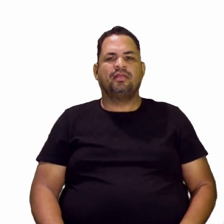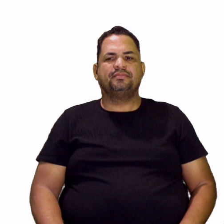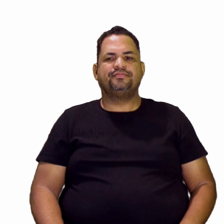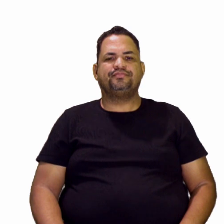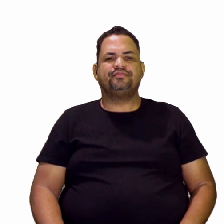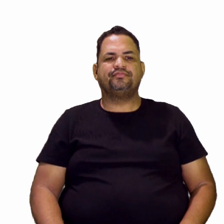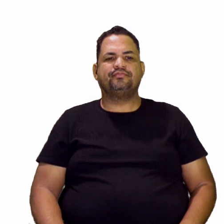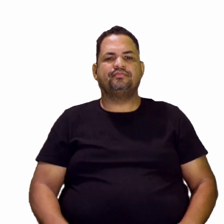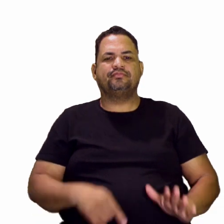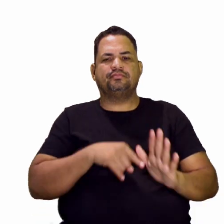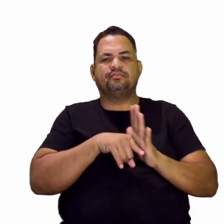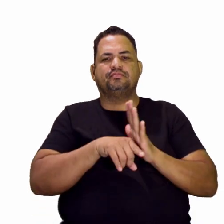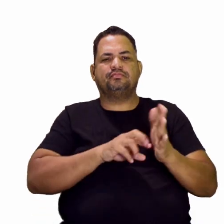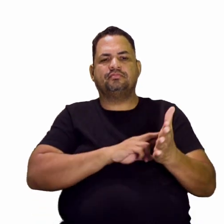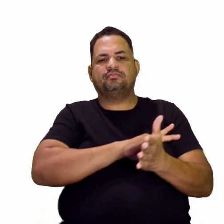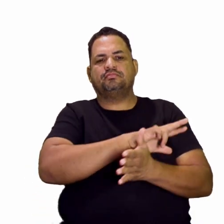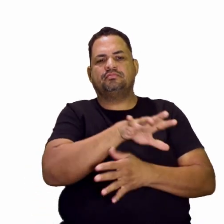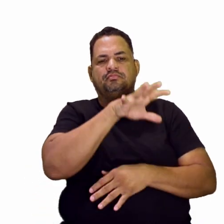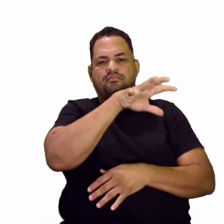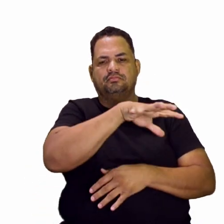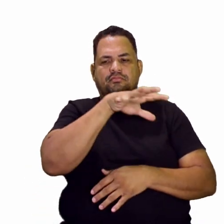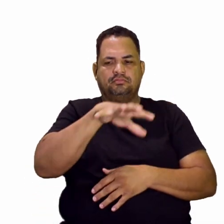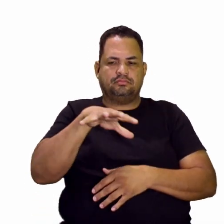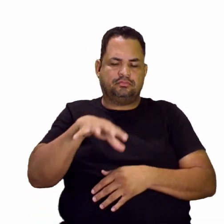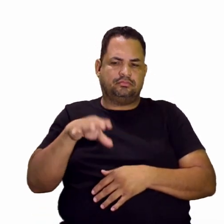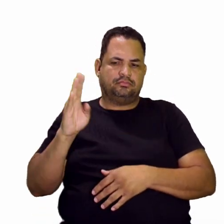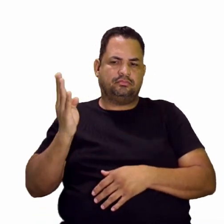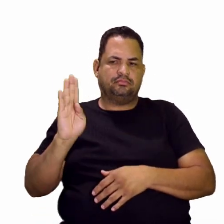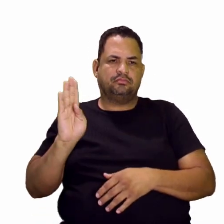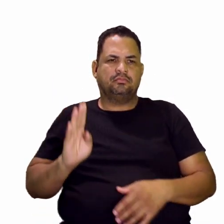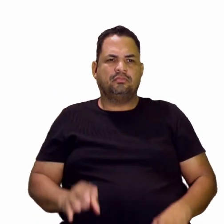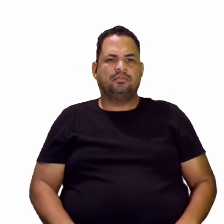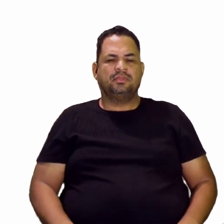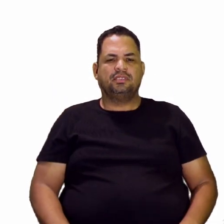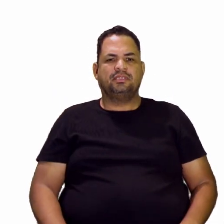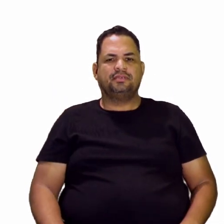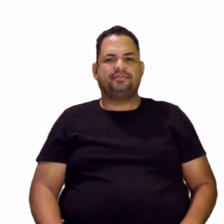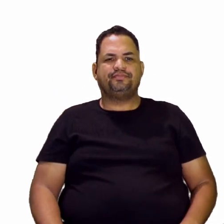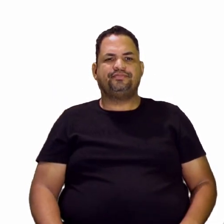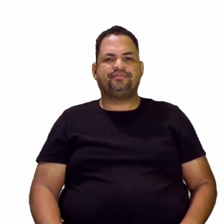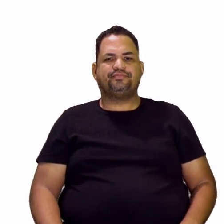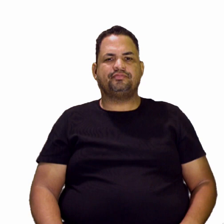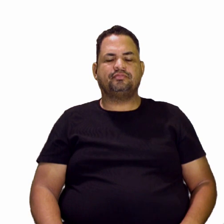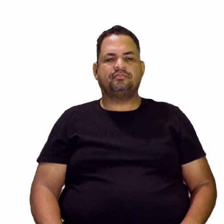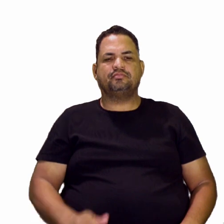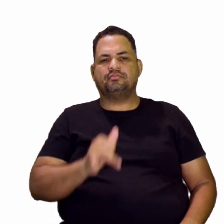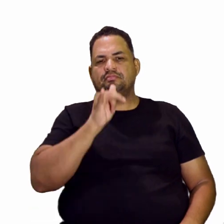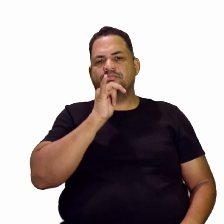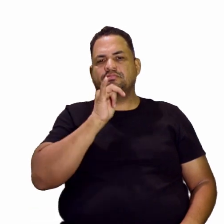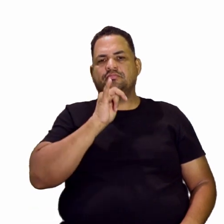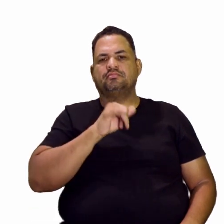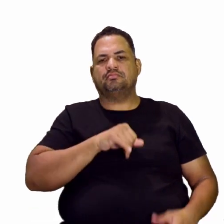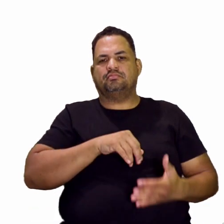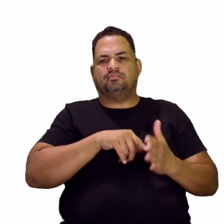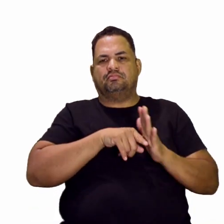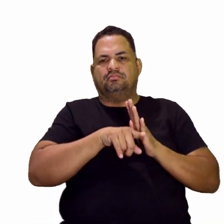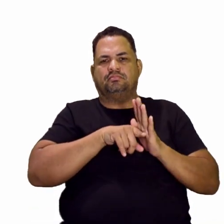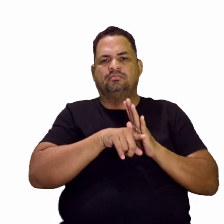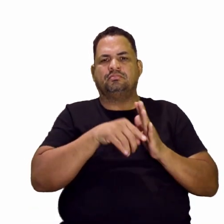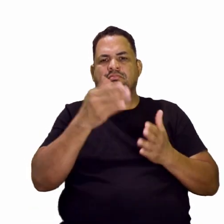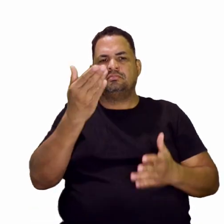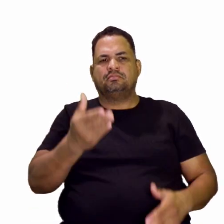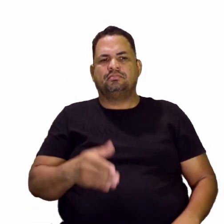Então, pesquisa nas diversas áreas de biologia, né? Exemplos de pesquisa nas diversas áreas de